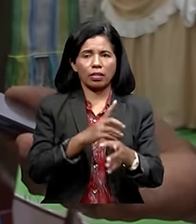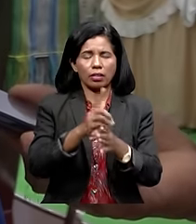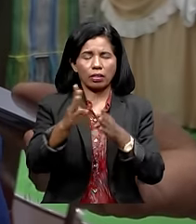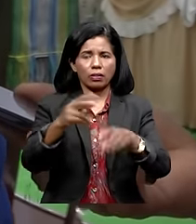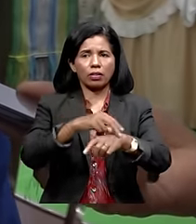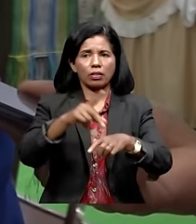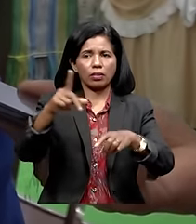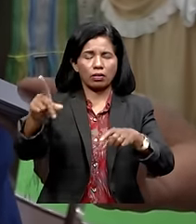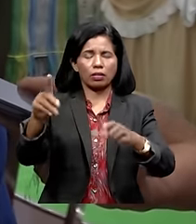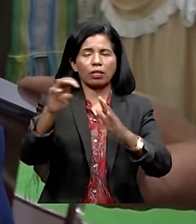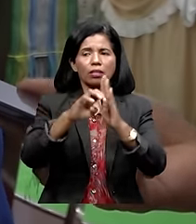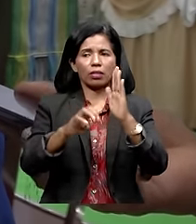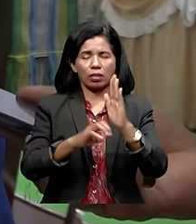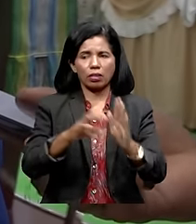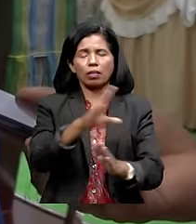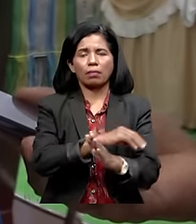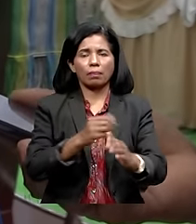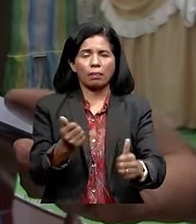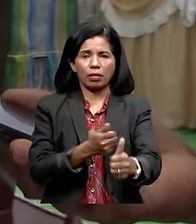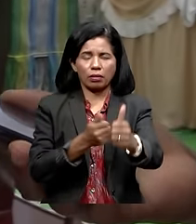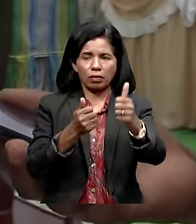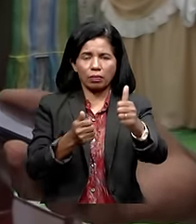de emprego estrangeiro batuir